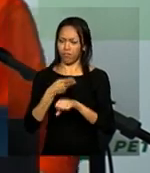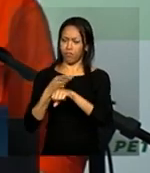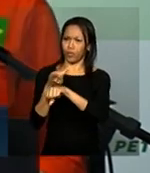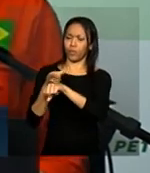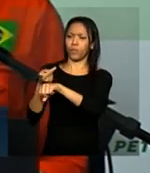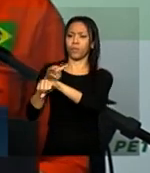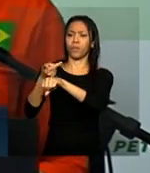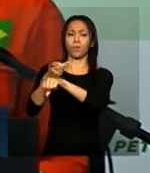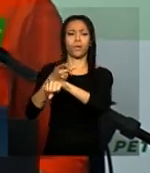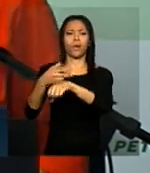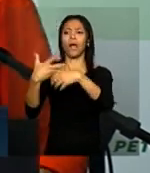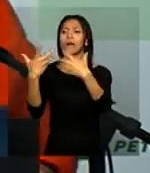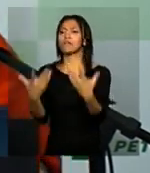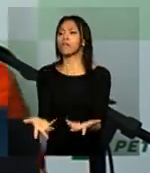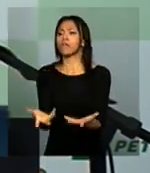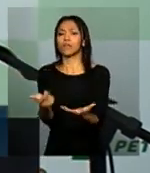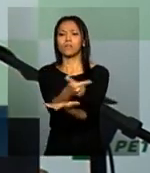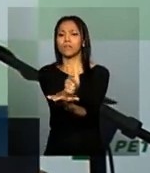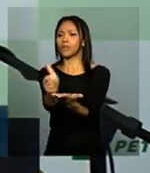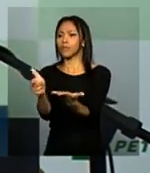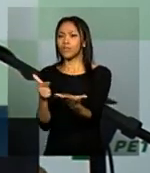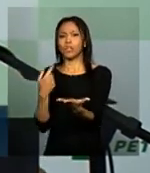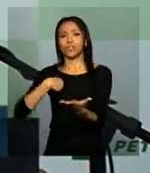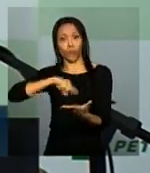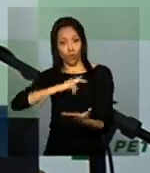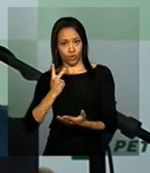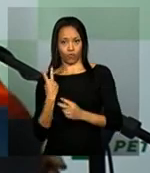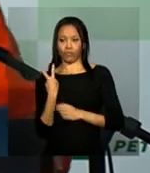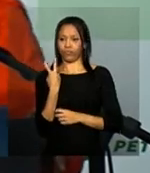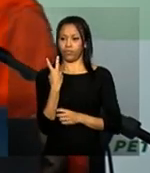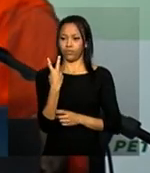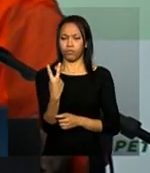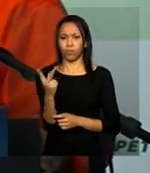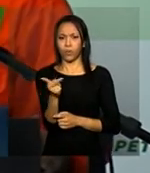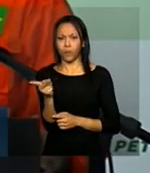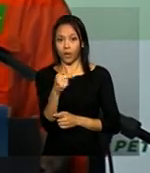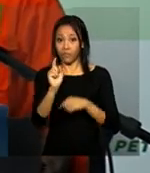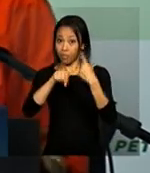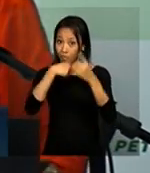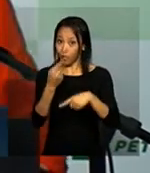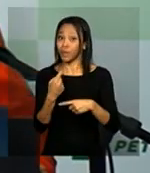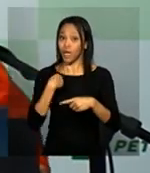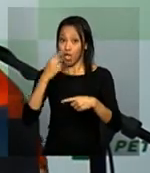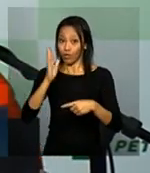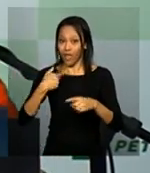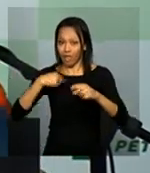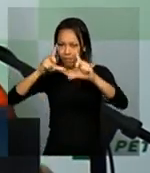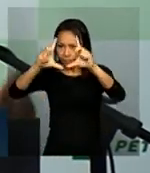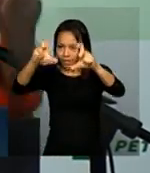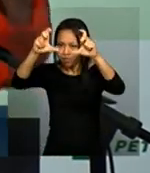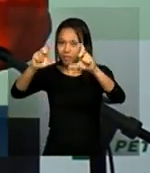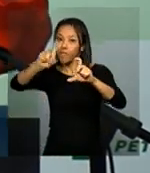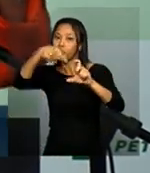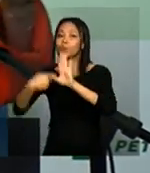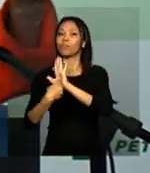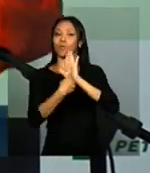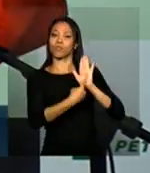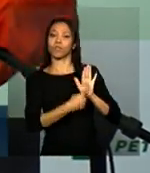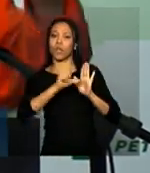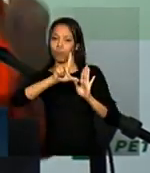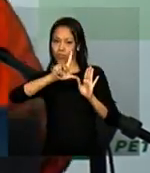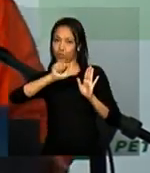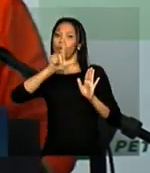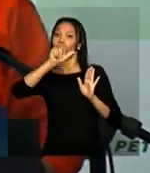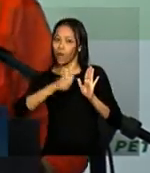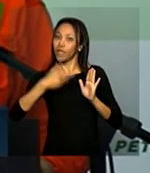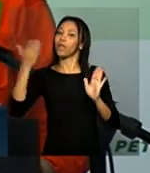não tinha unidade de destilação, nós procurávamos e não achávamos. Tanto é que eu tirei um retrato para mostrar para ele que agora